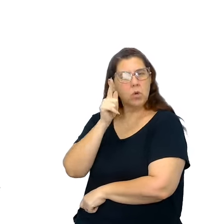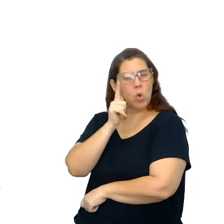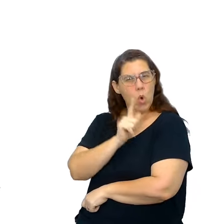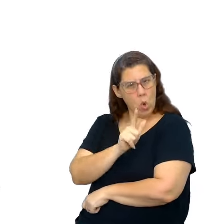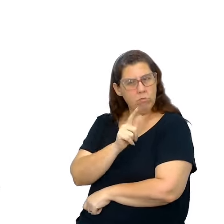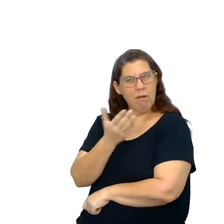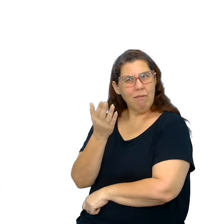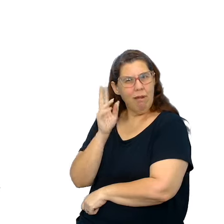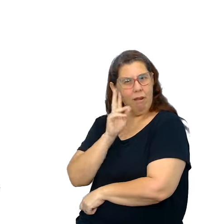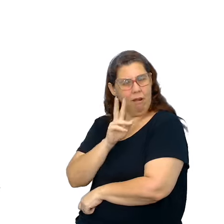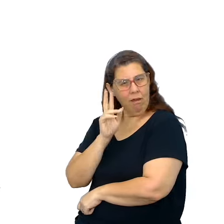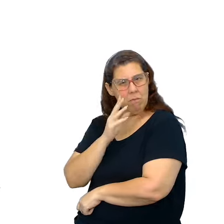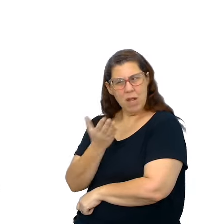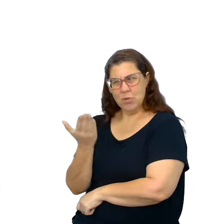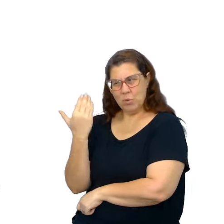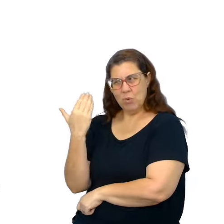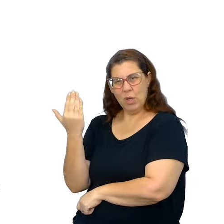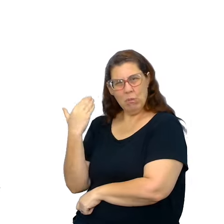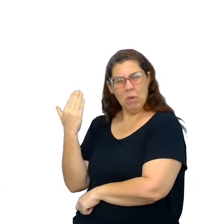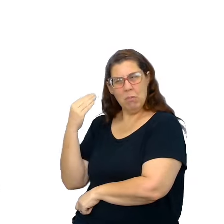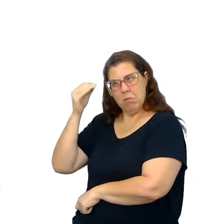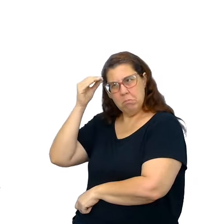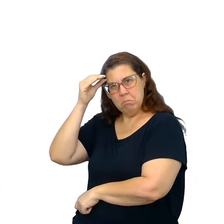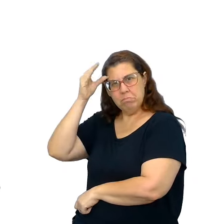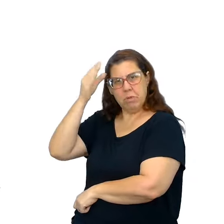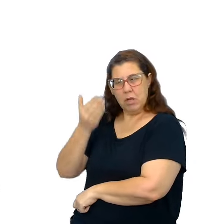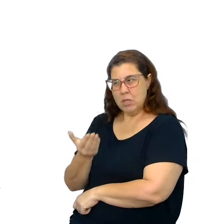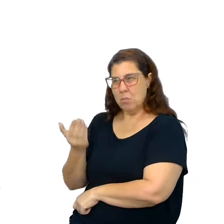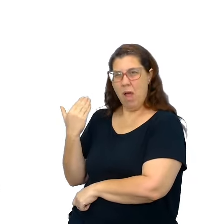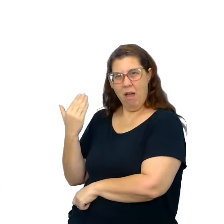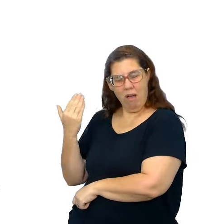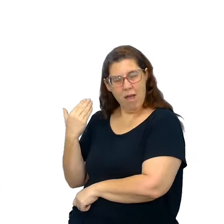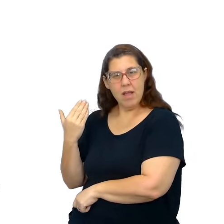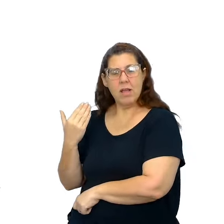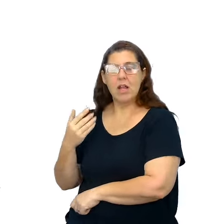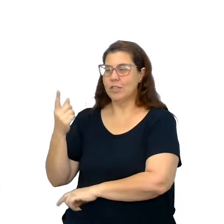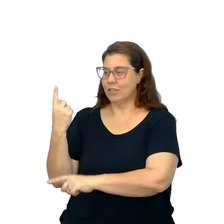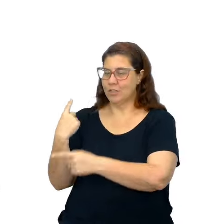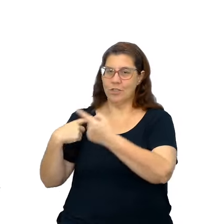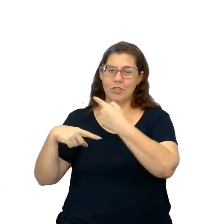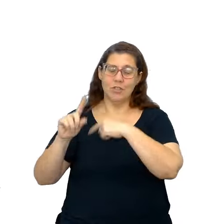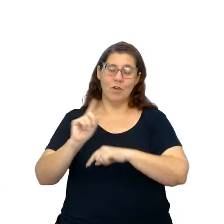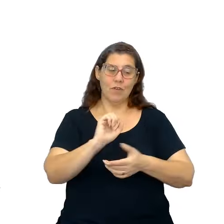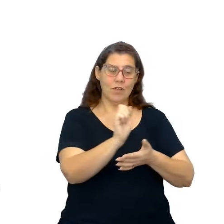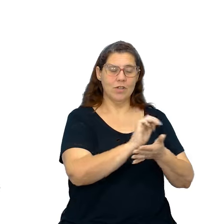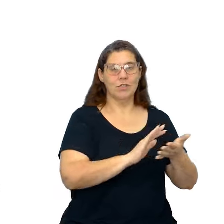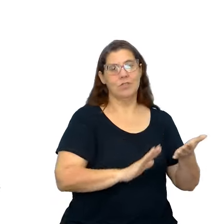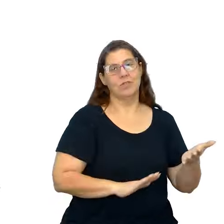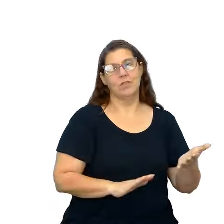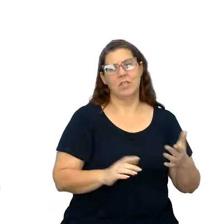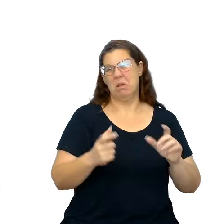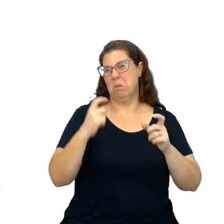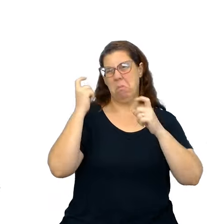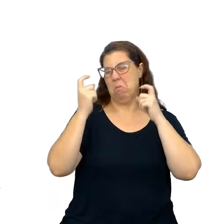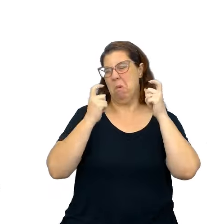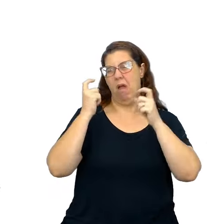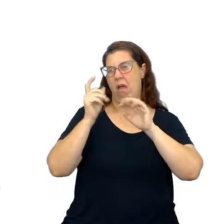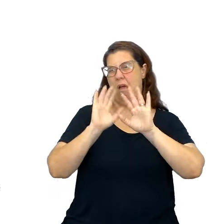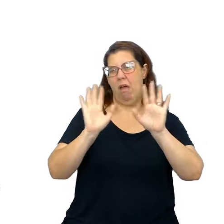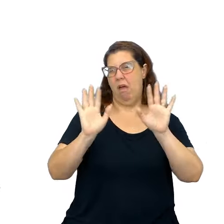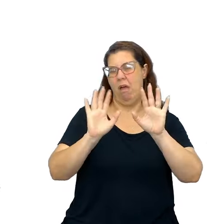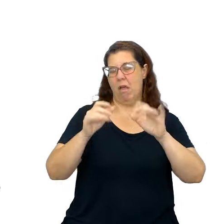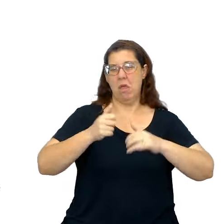consegue resgatar os conhecimentos anteriores, ele desenvolve a atividade sem muita preocupação, sem